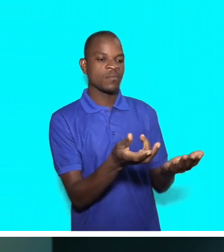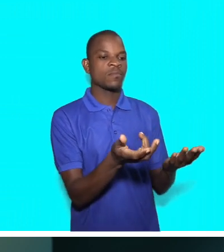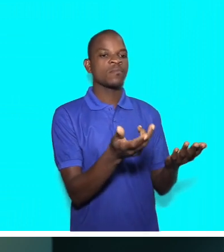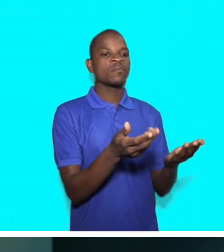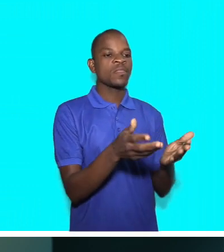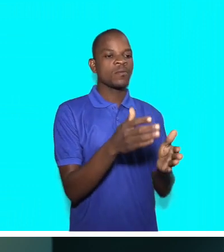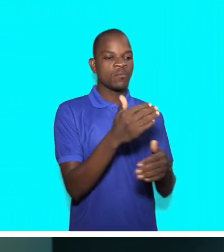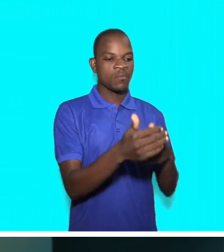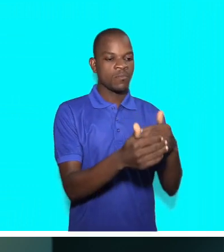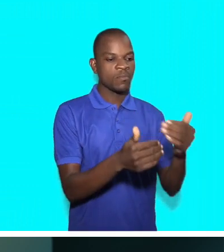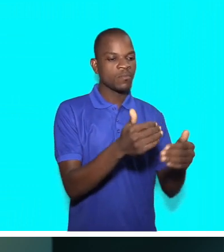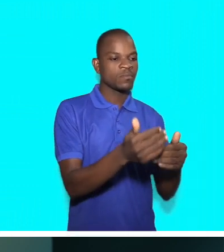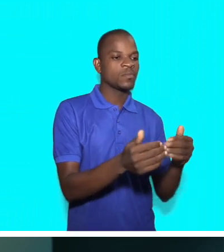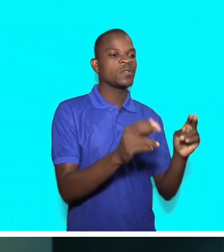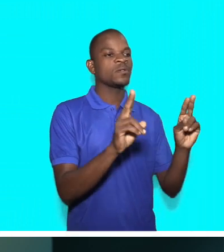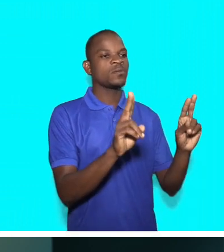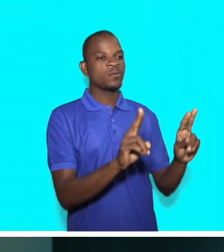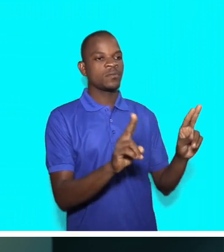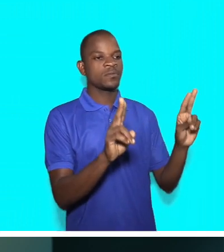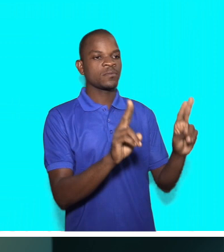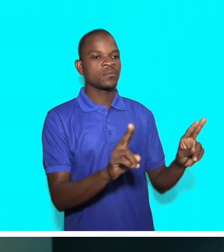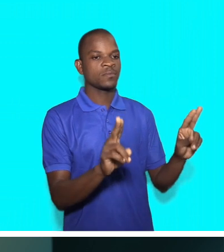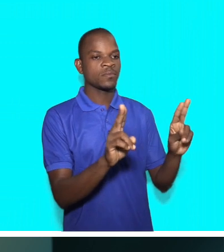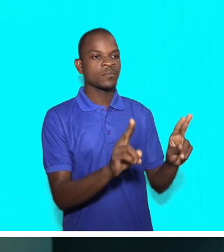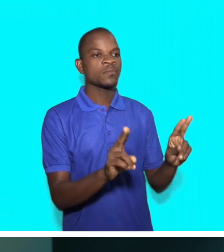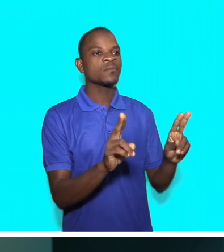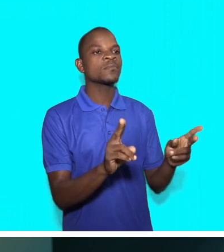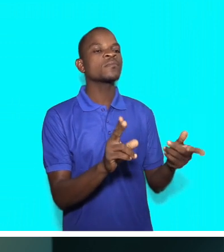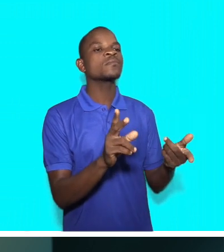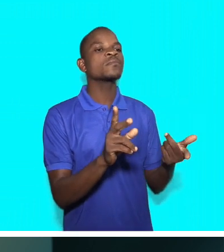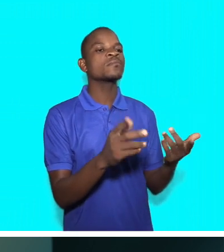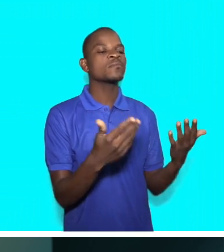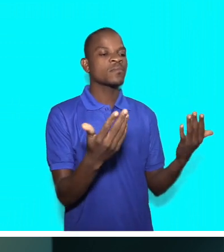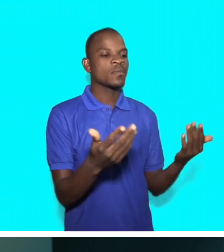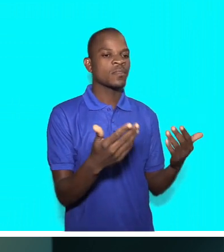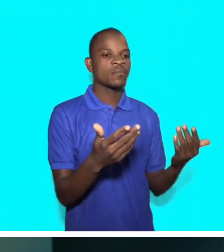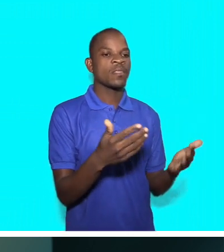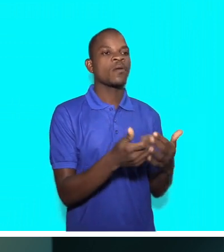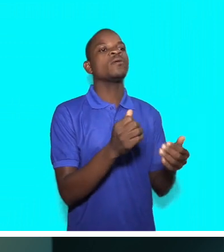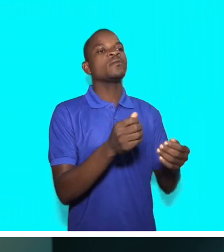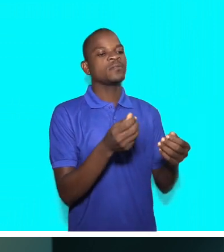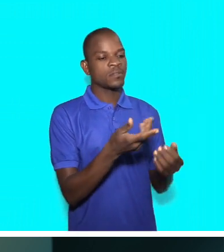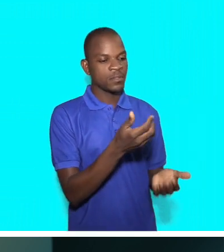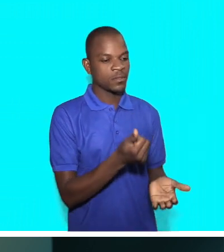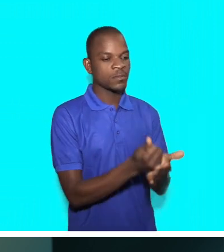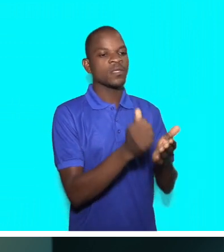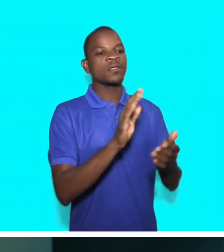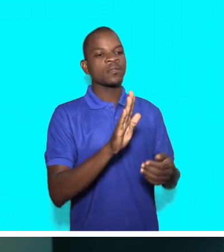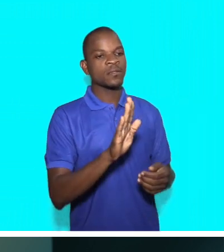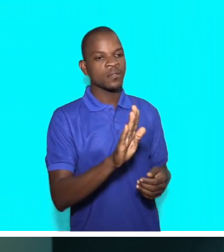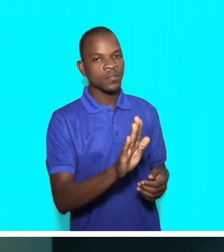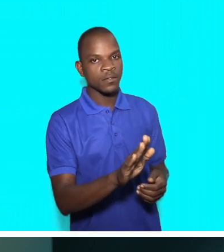digamos, regular. Uma marcha regular permite